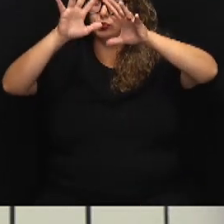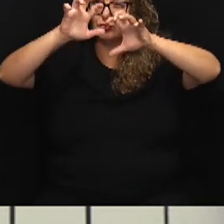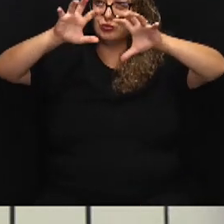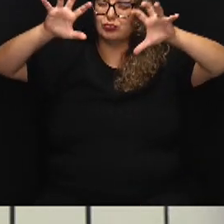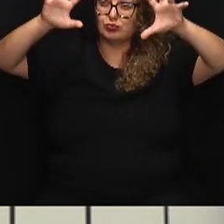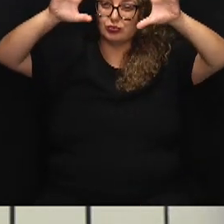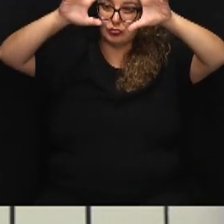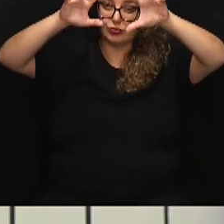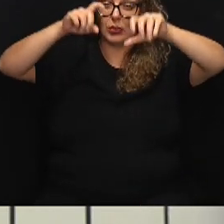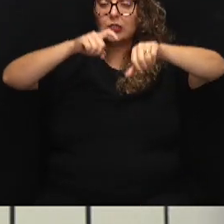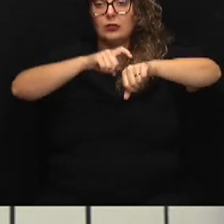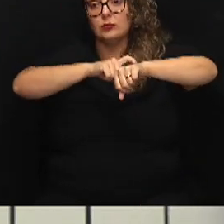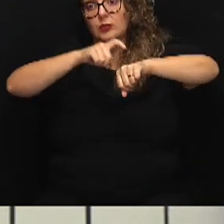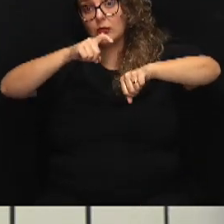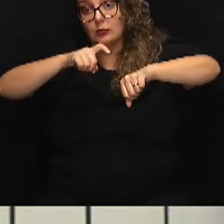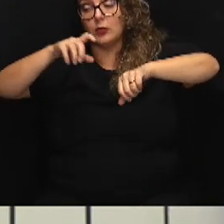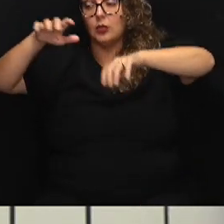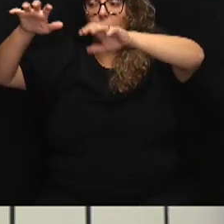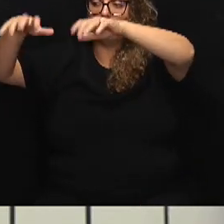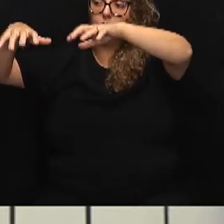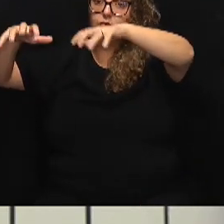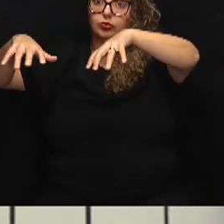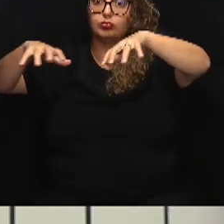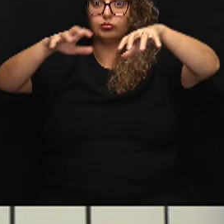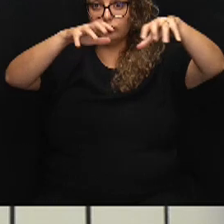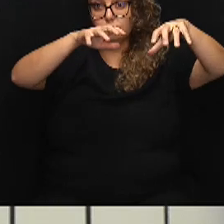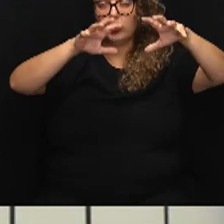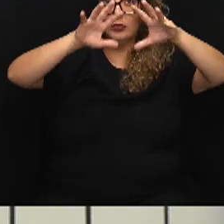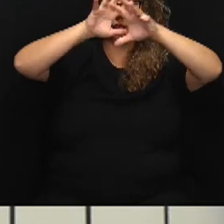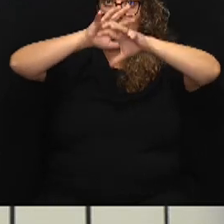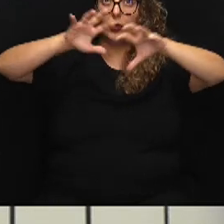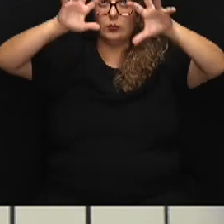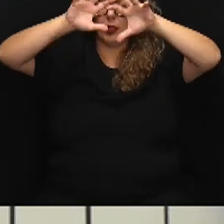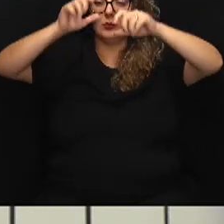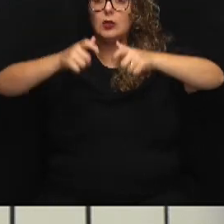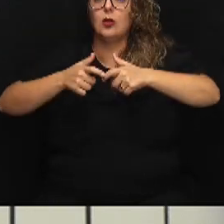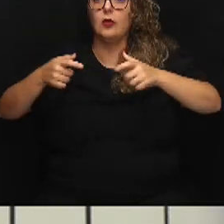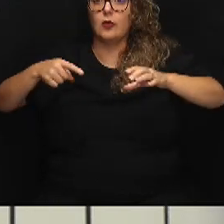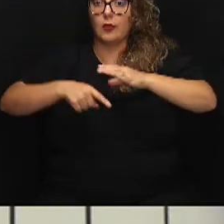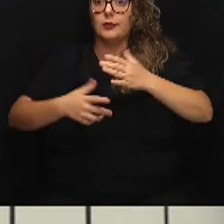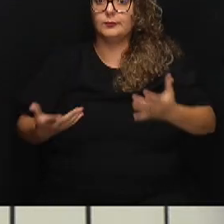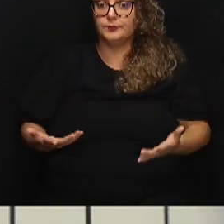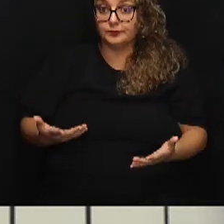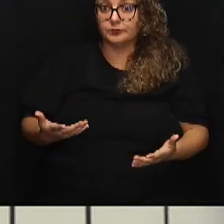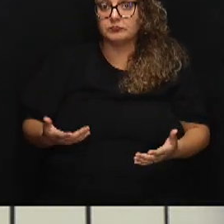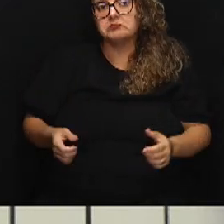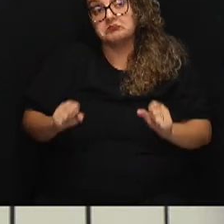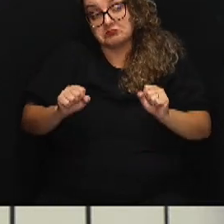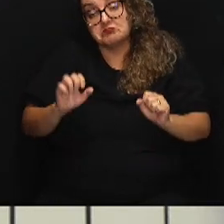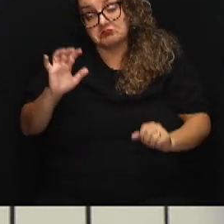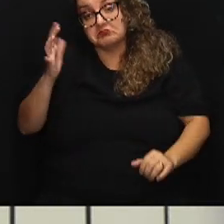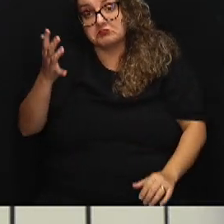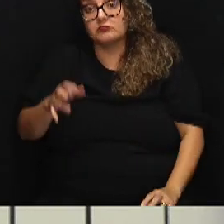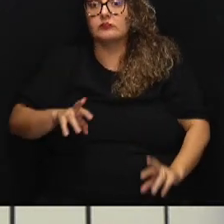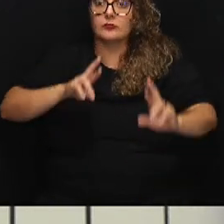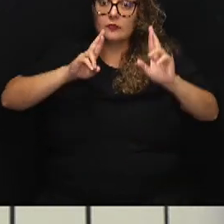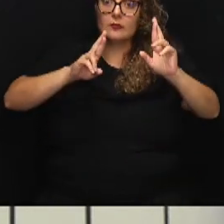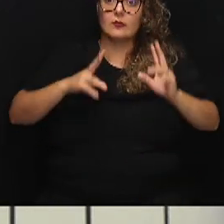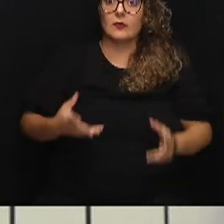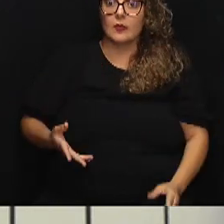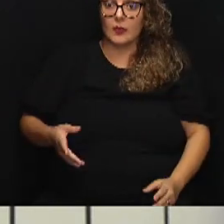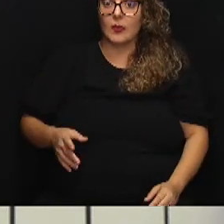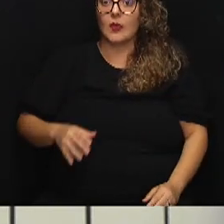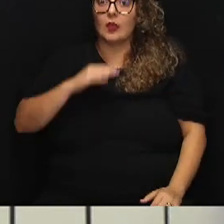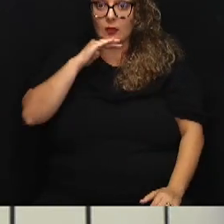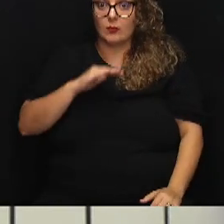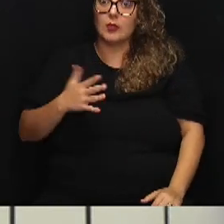com momentos aí, então, de uma nebulosidade intensa. Chuvas são esperadas, especialmente a partir desta